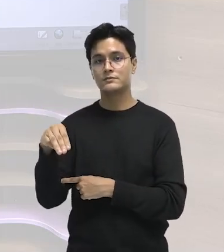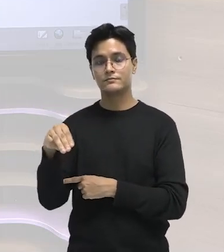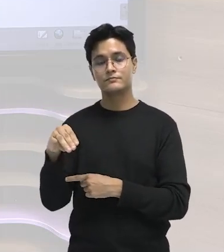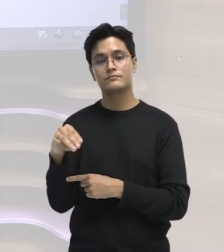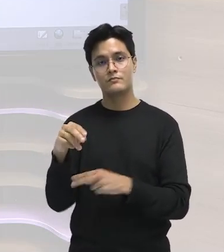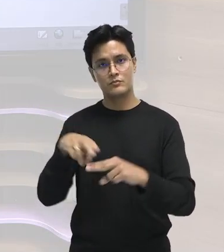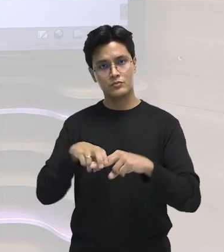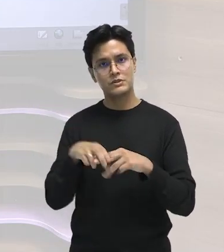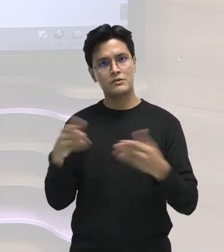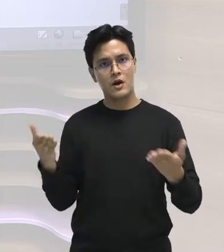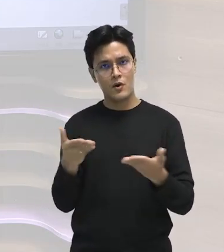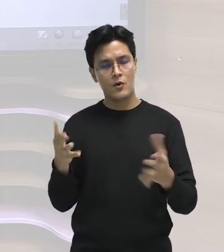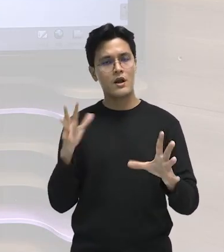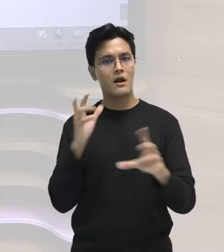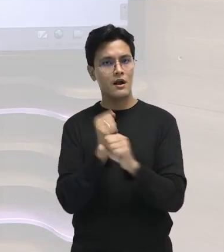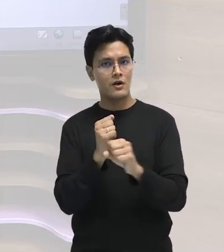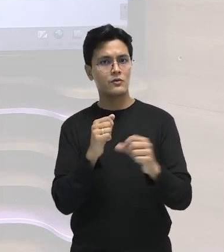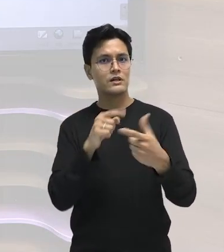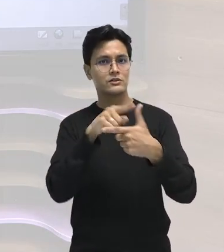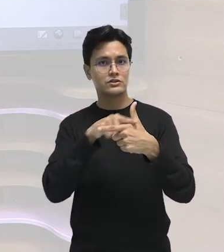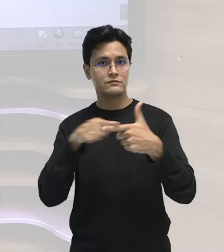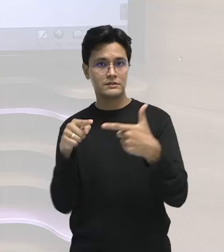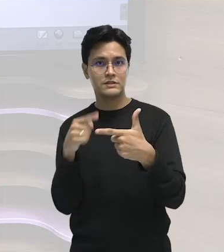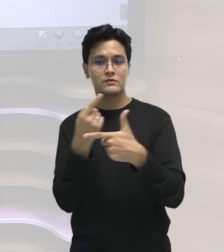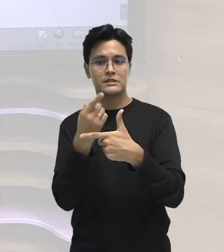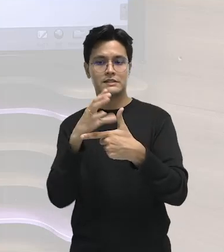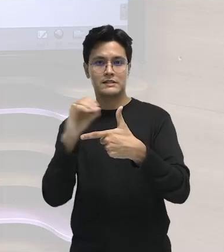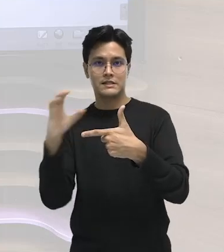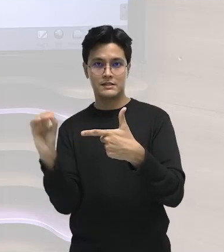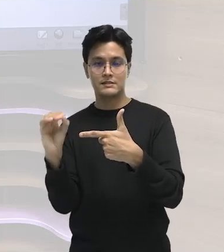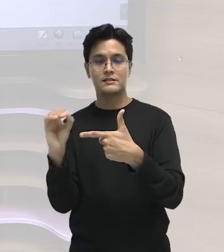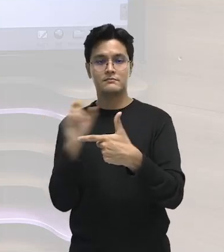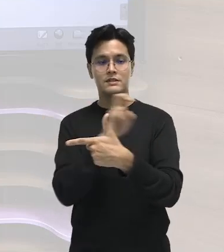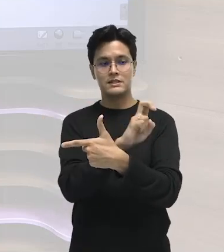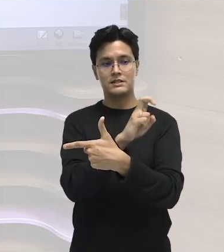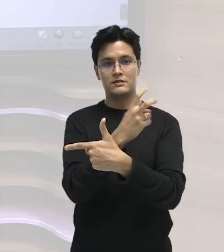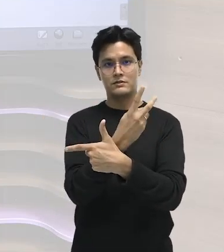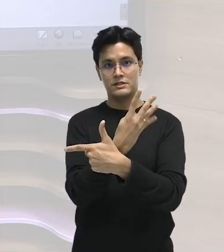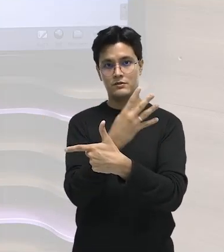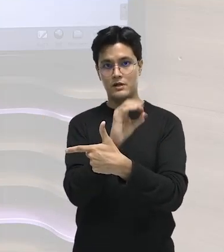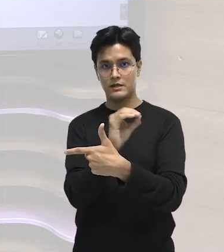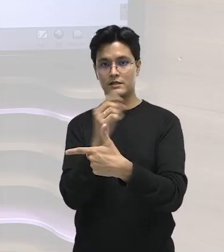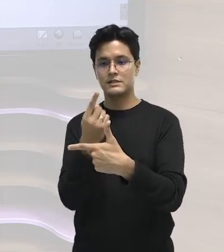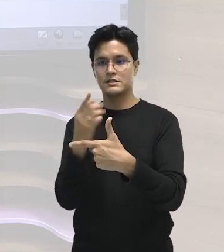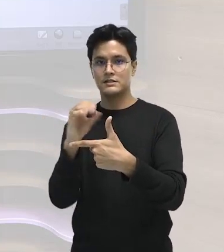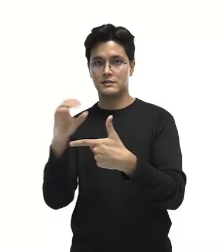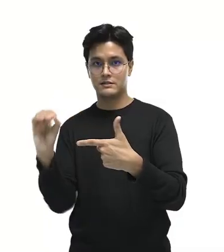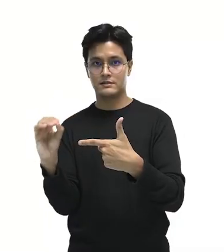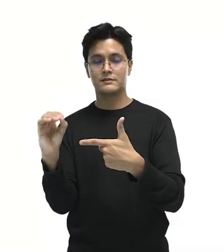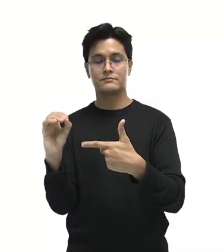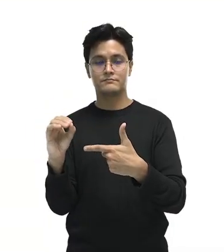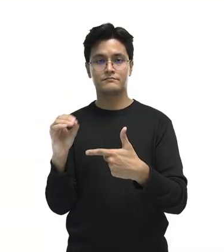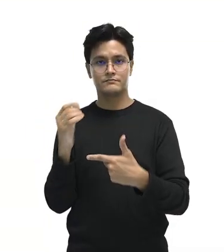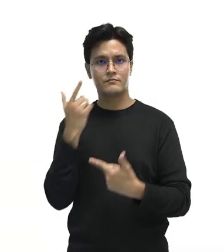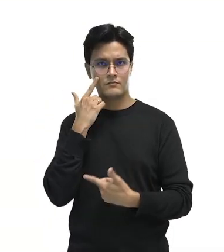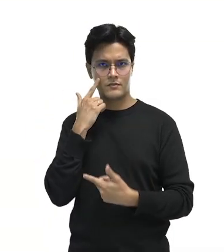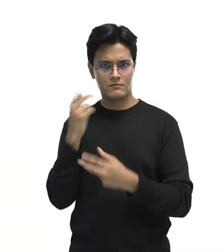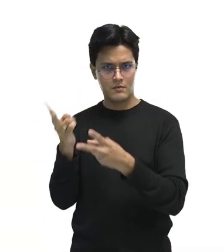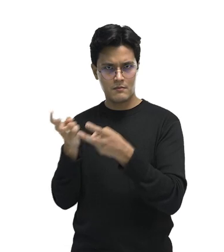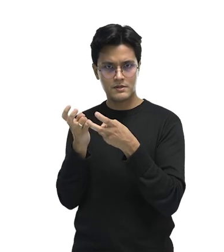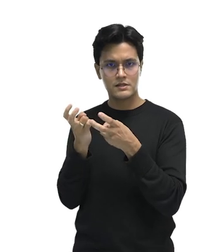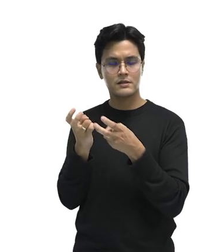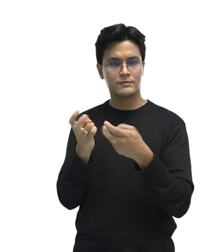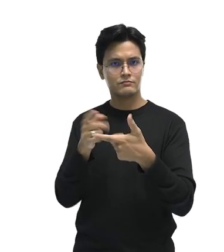vai fazer essa divisão aqui por 100. Vamos pegar 540 e dividir por 100. Vamos lá então. Veja que essa